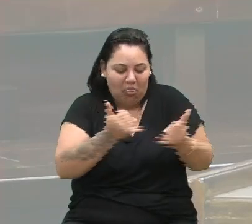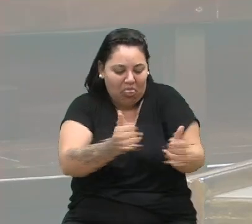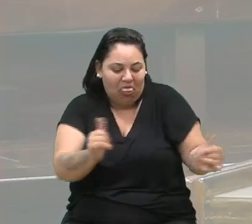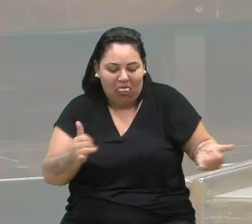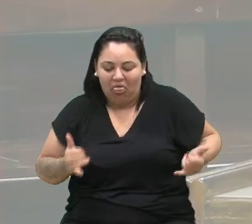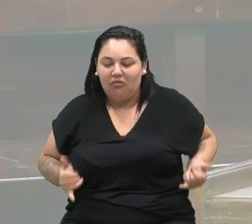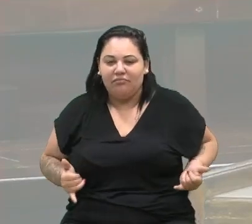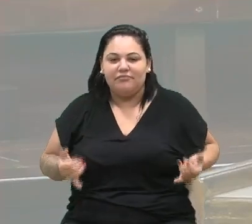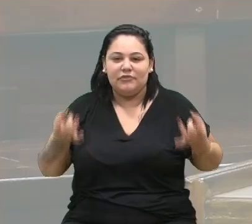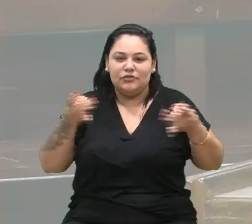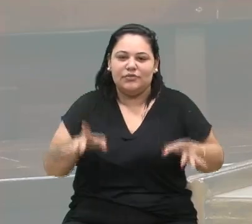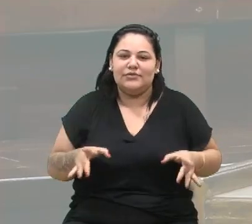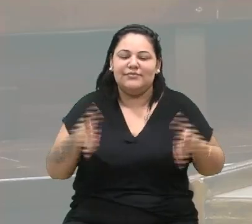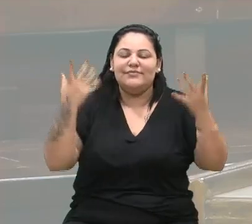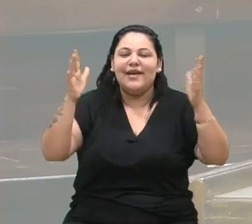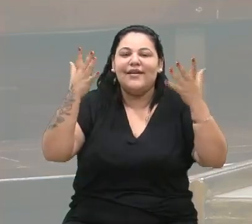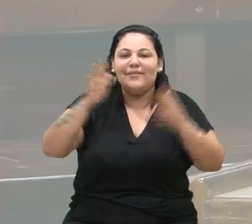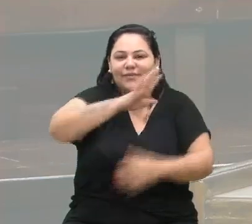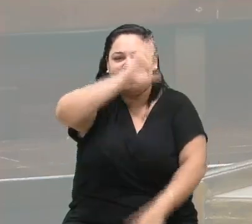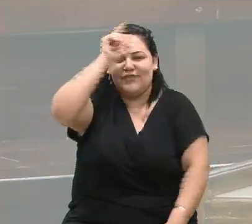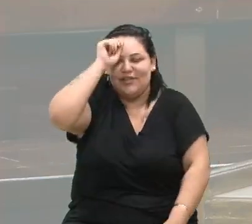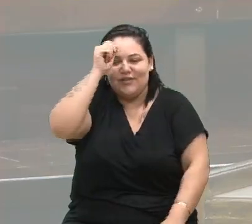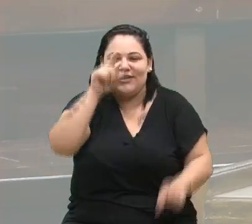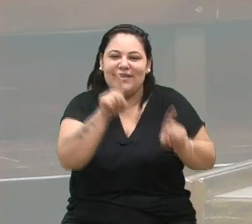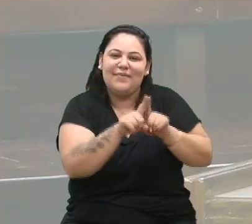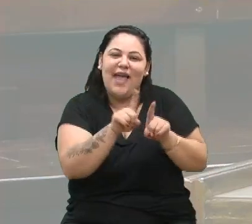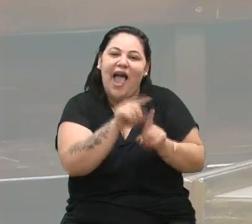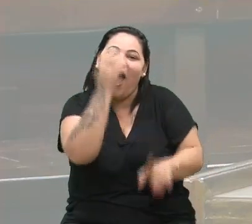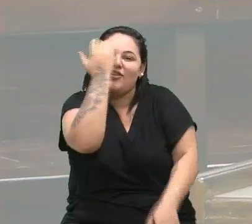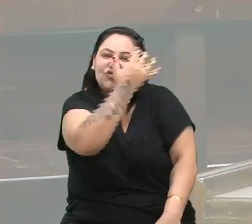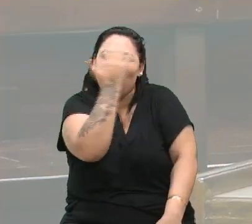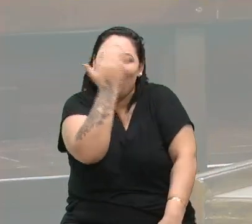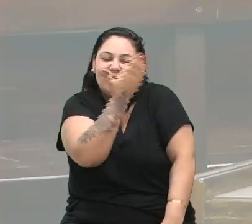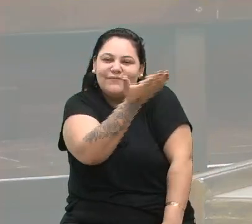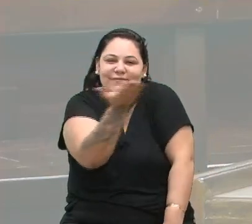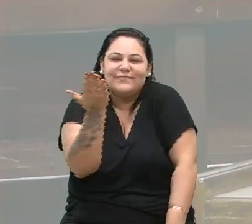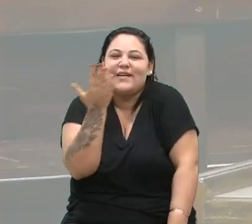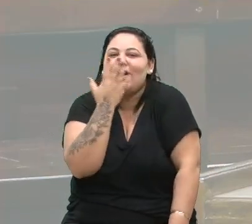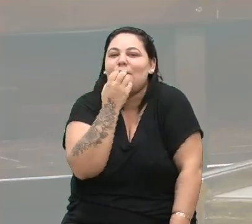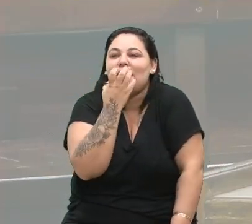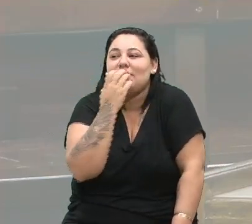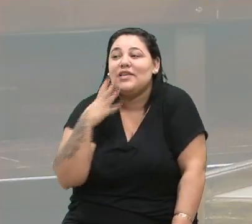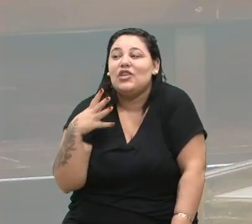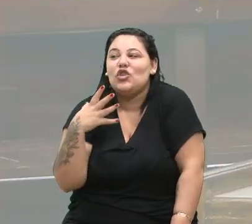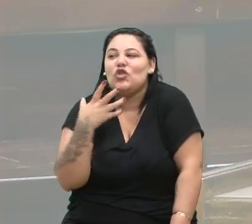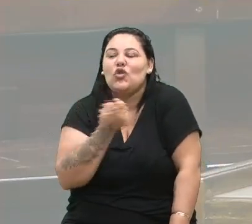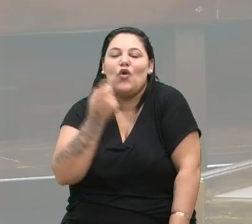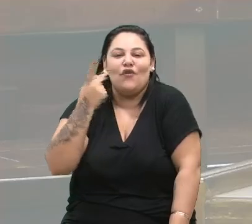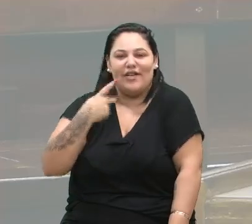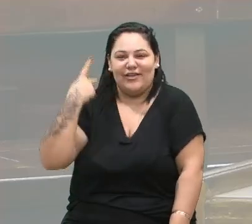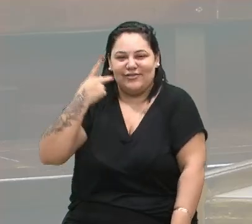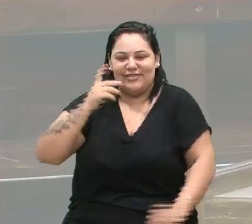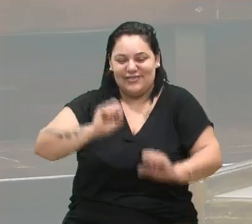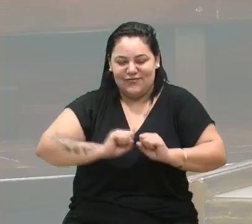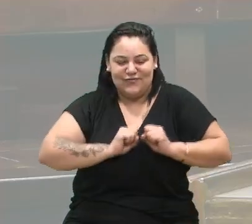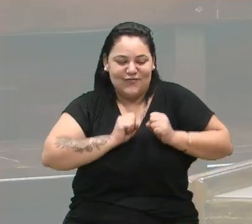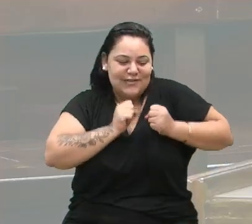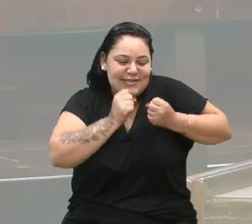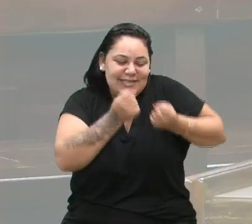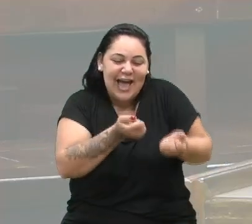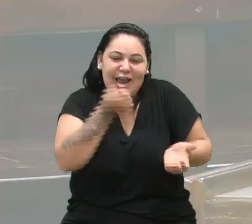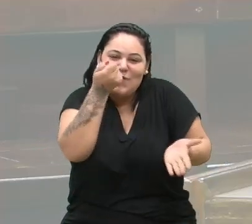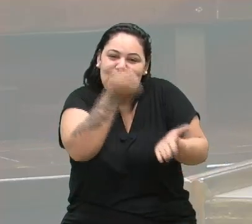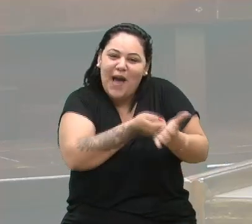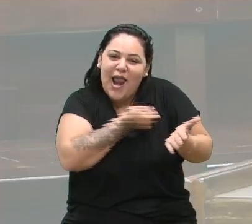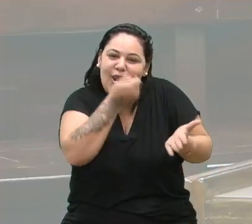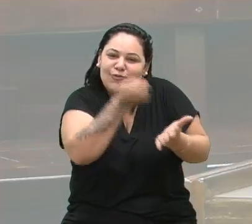Sul. Parabéns à Prefeitura Municipal, parabéns ao prefeito, o senhor Camilo e todos os vereadores que se engajaram nessa luta, nessa